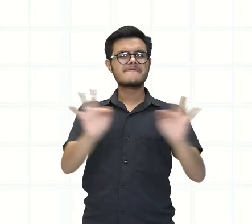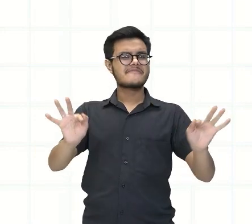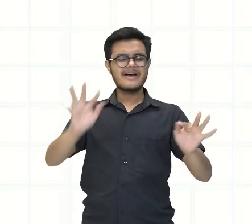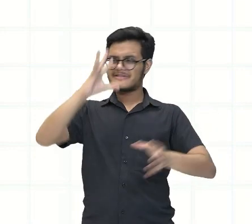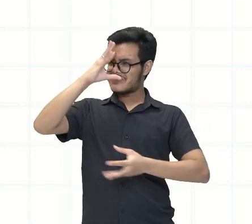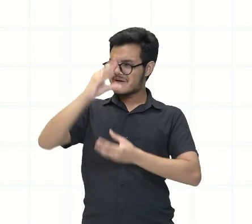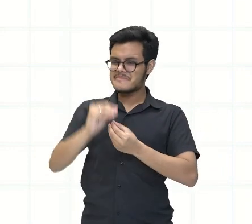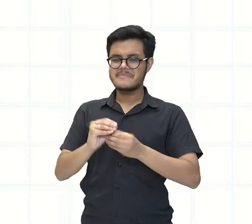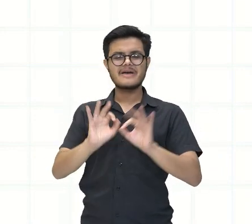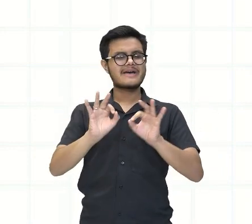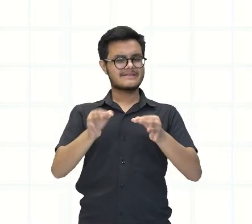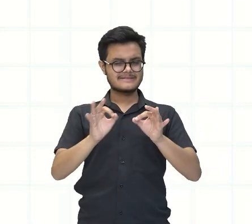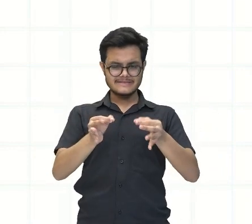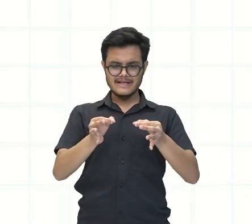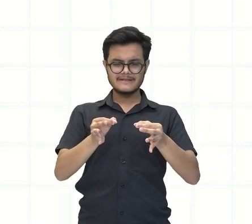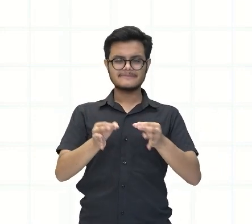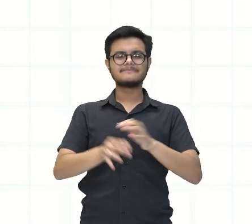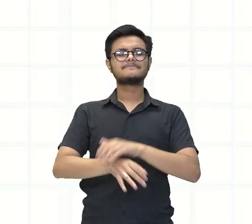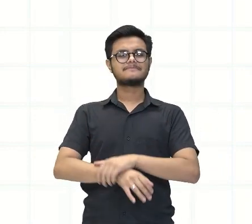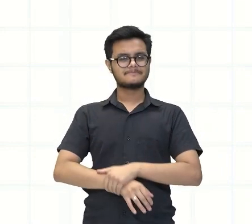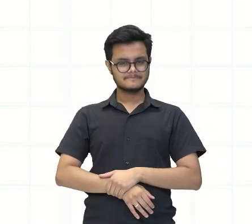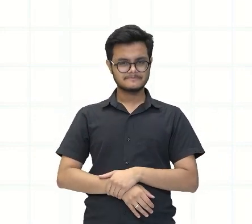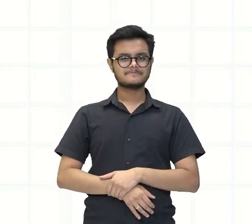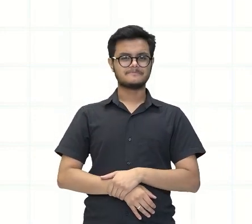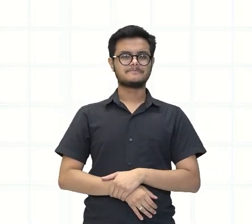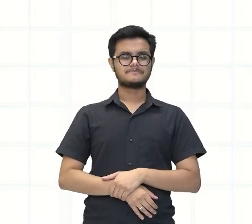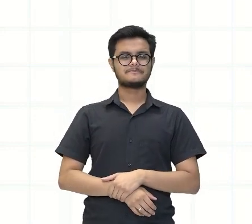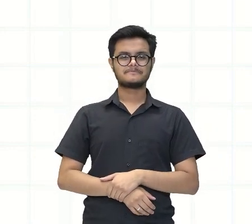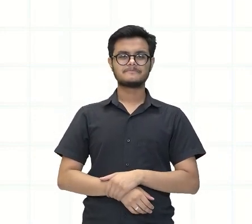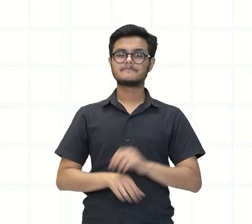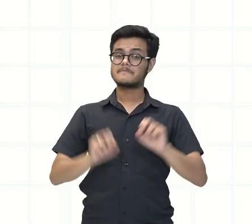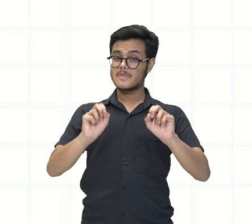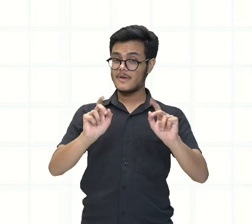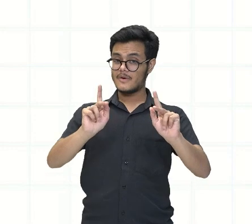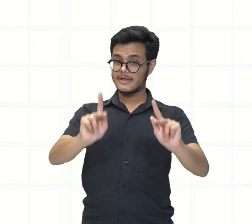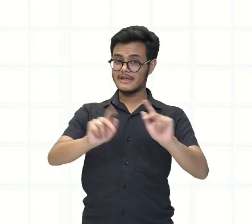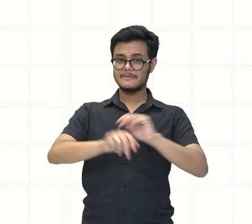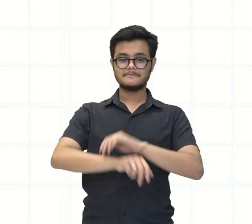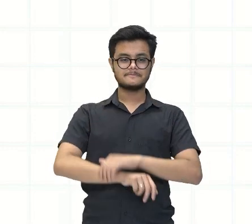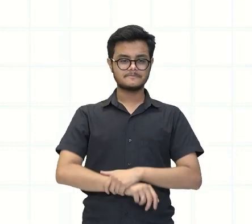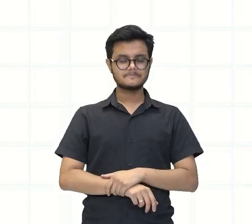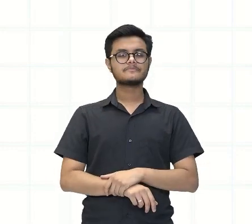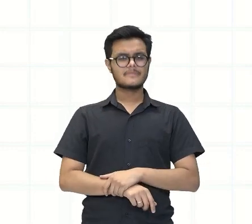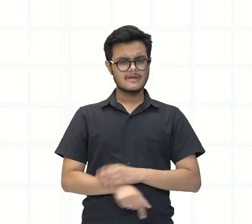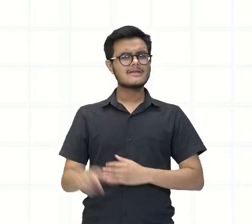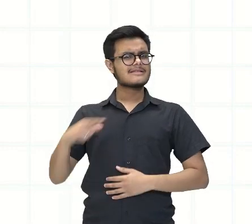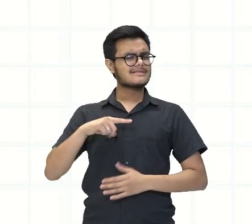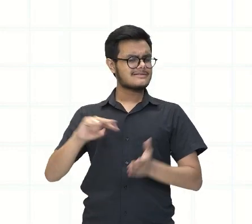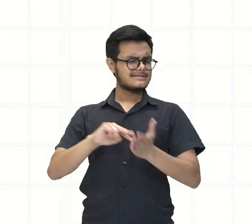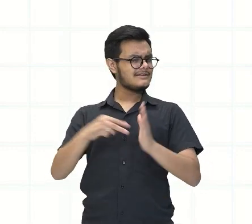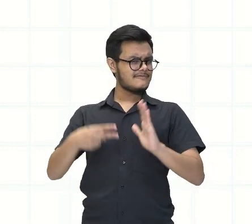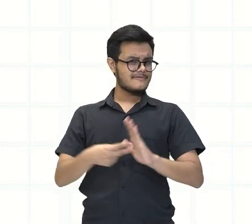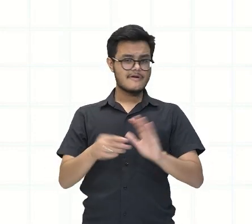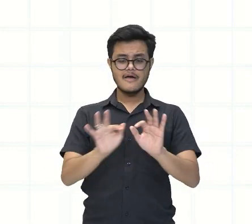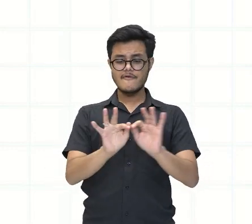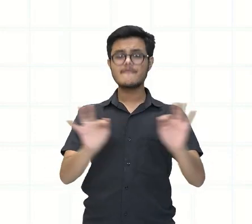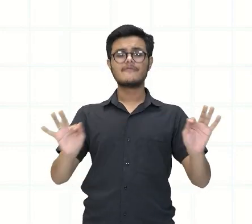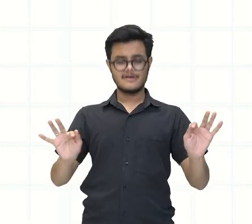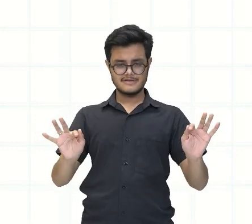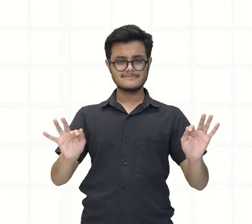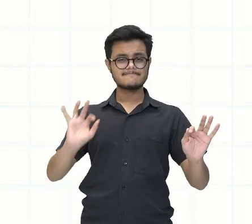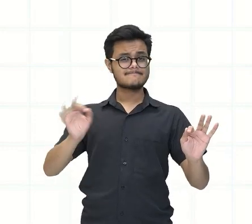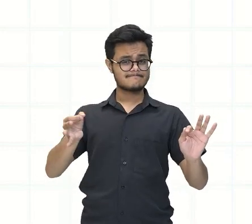forma verbal com o meu sujeito e com o meu complemento, para que haja entendimento nesse